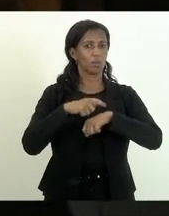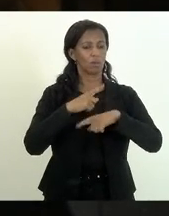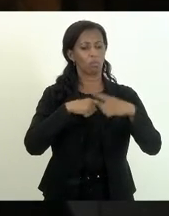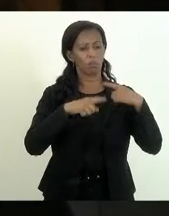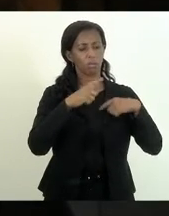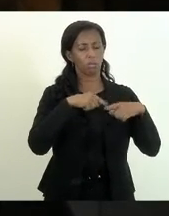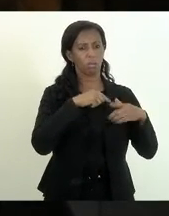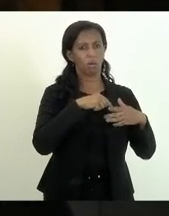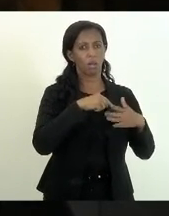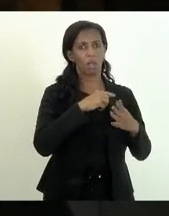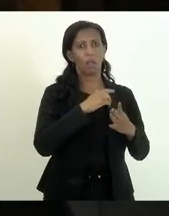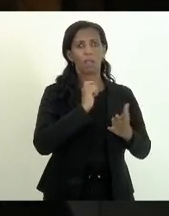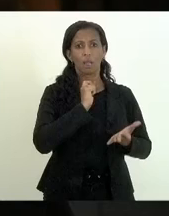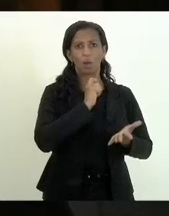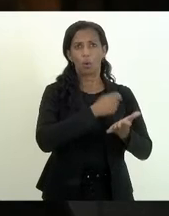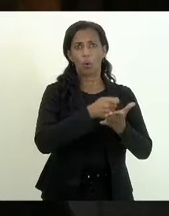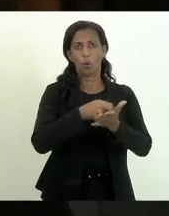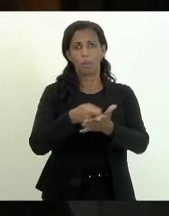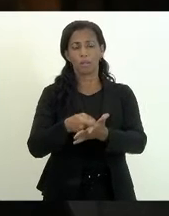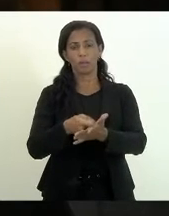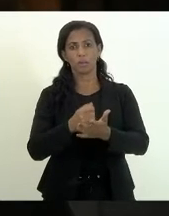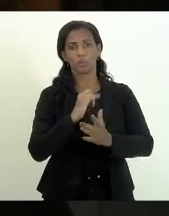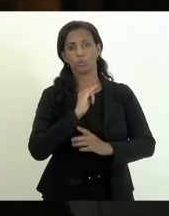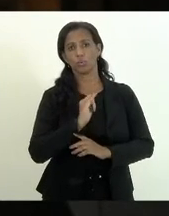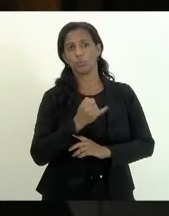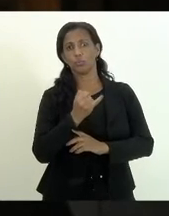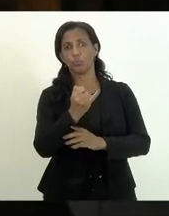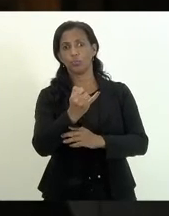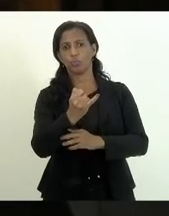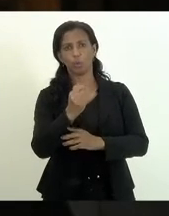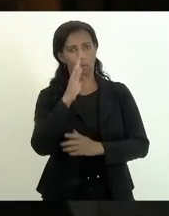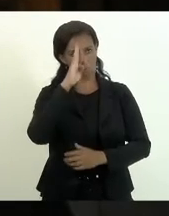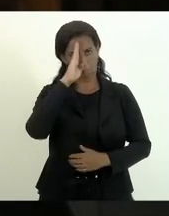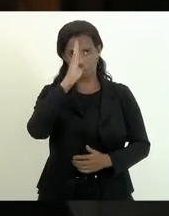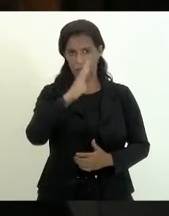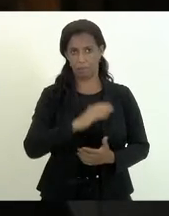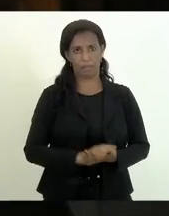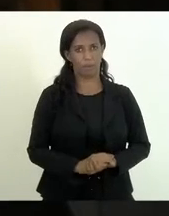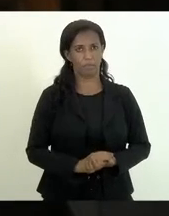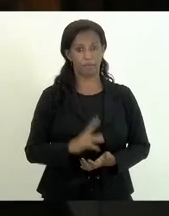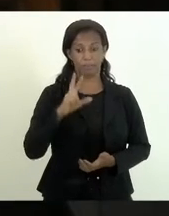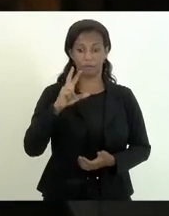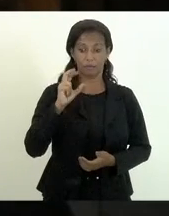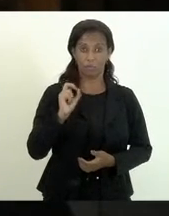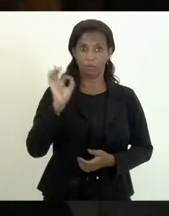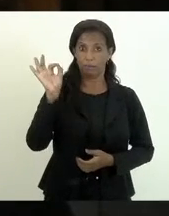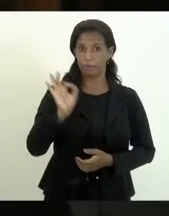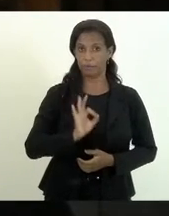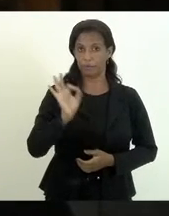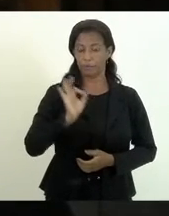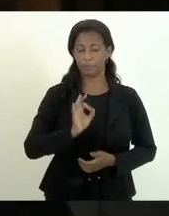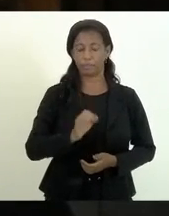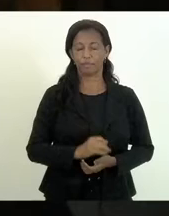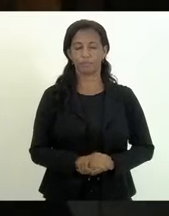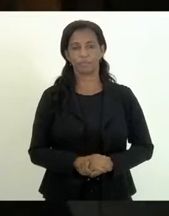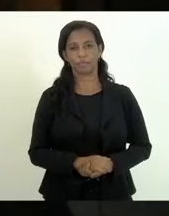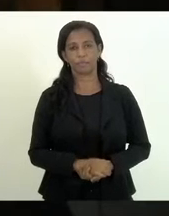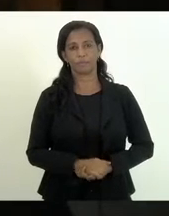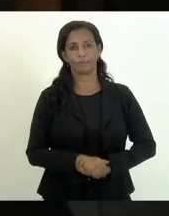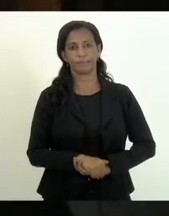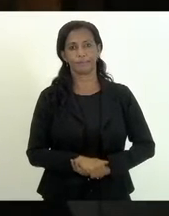cobrança juro e correção monetária não é do principal cinquenta por cento